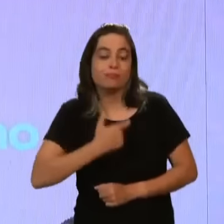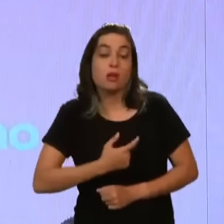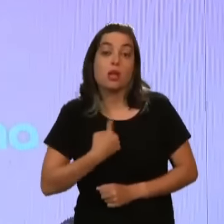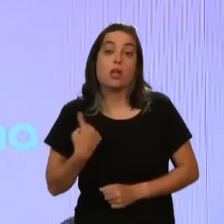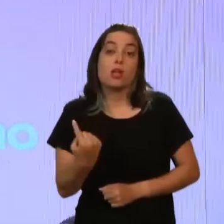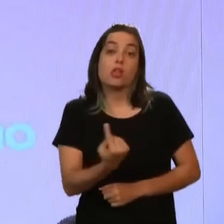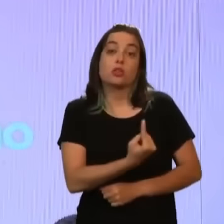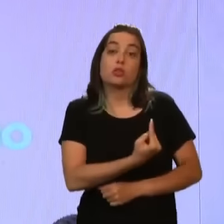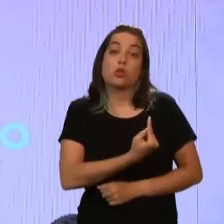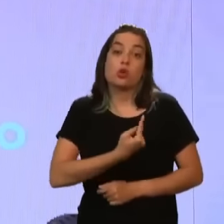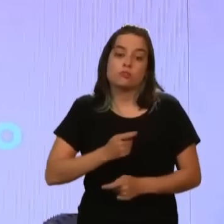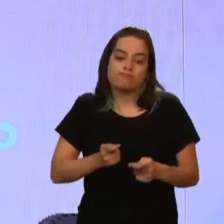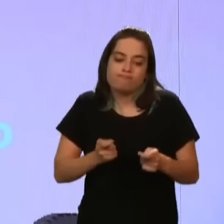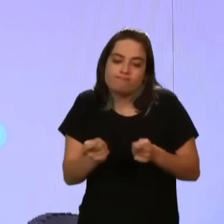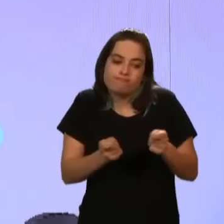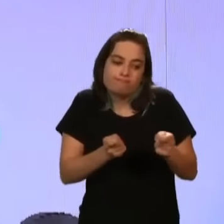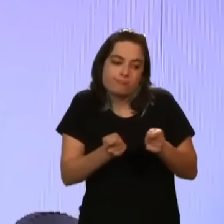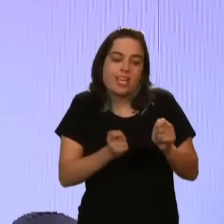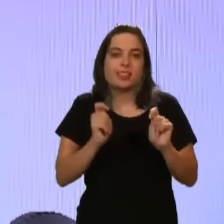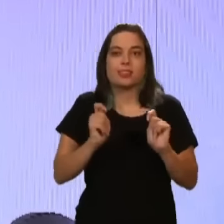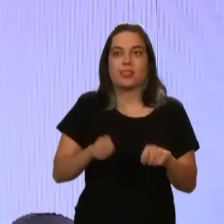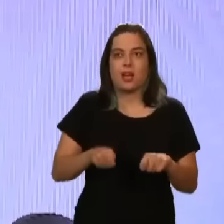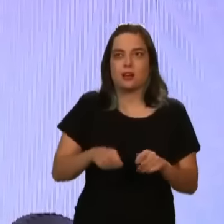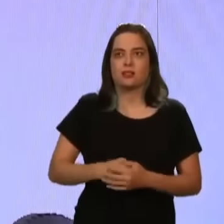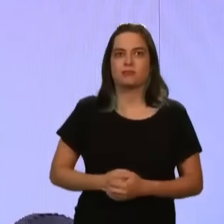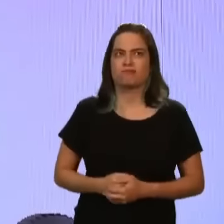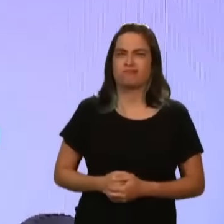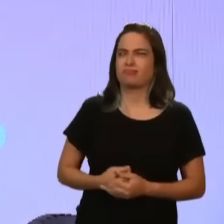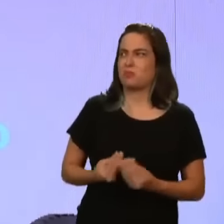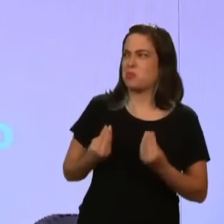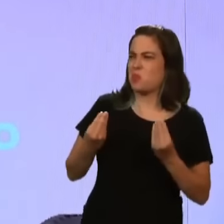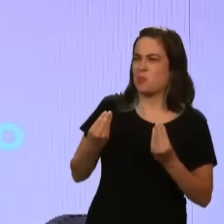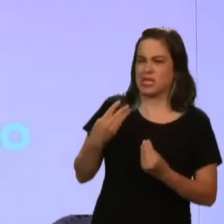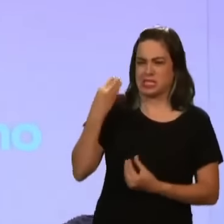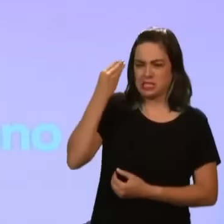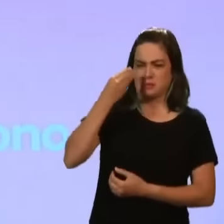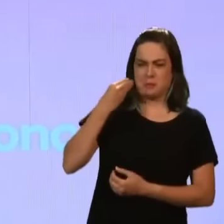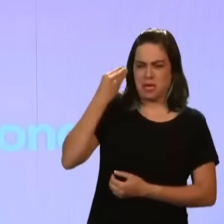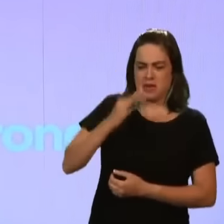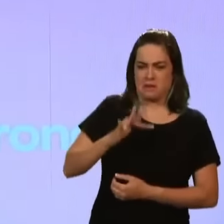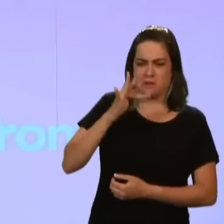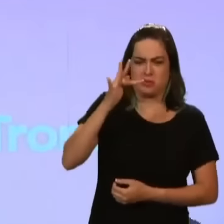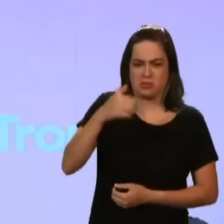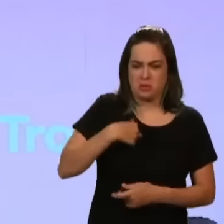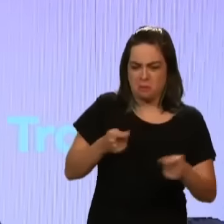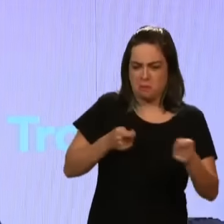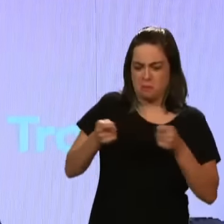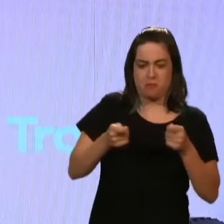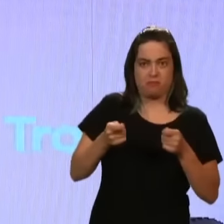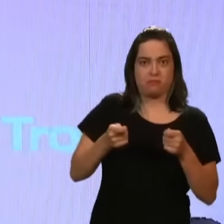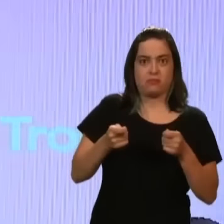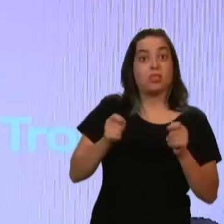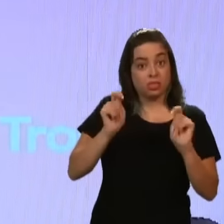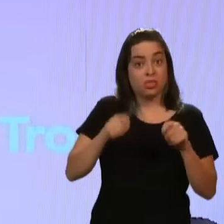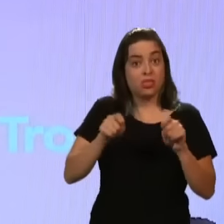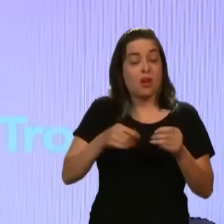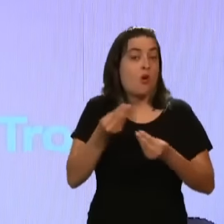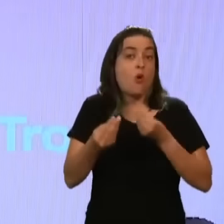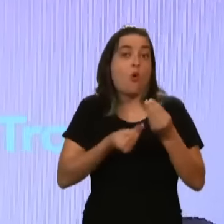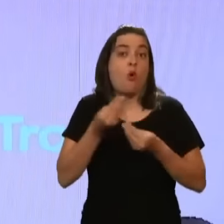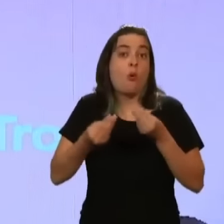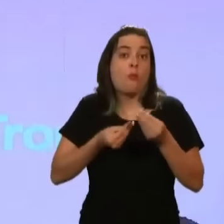nós controlamos. Não, Ana, eu não posso controlar as experiências que eu vou viver. Tá, mas você pode controlar como você